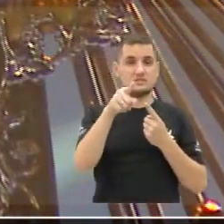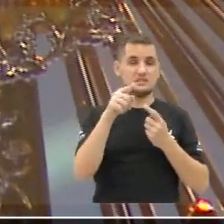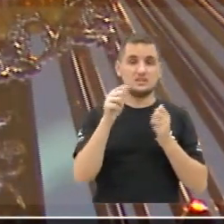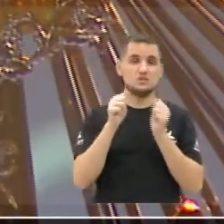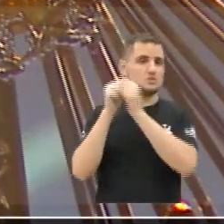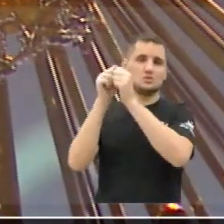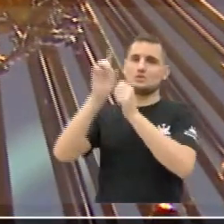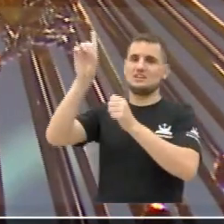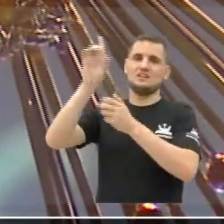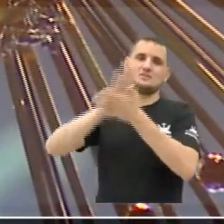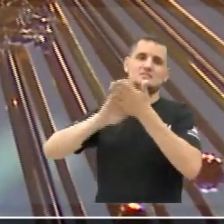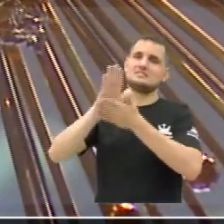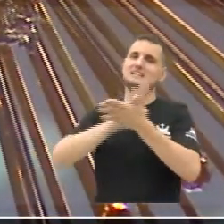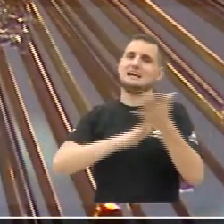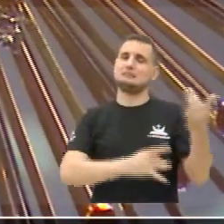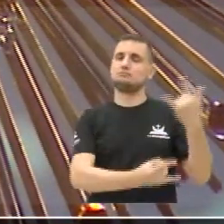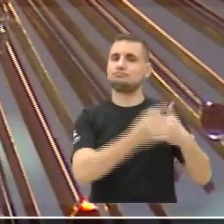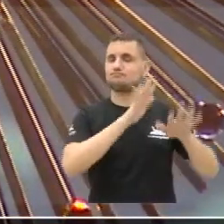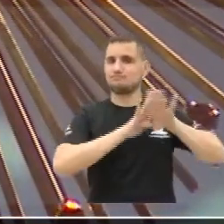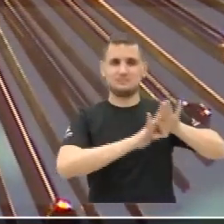Obrigado, Jesus.